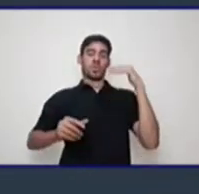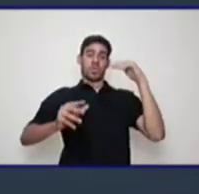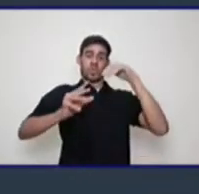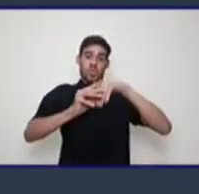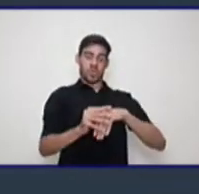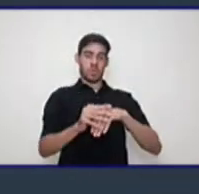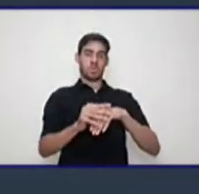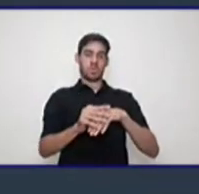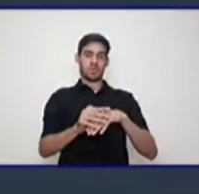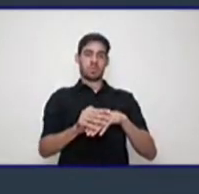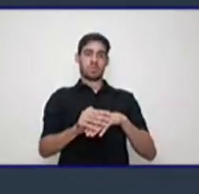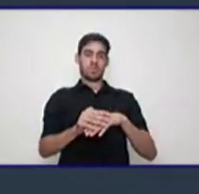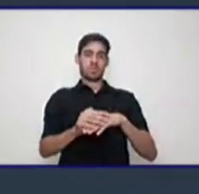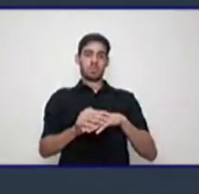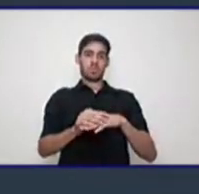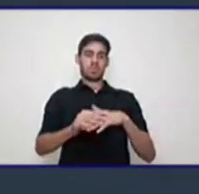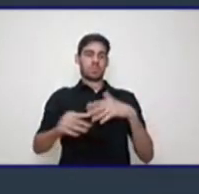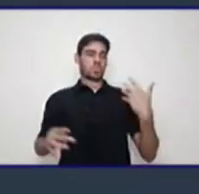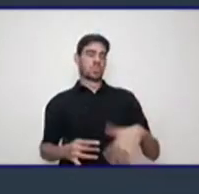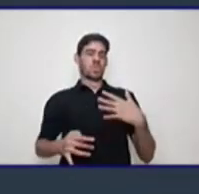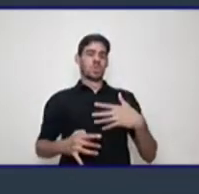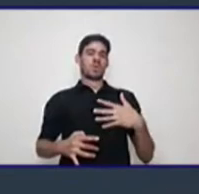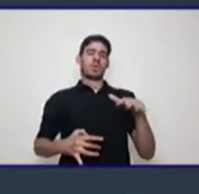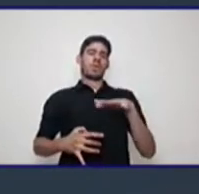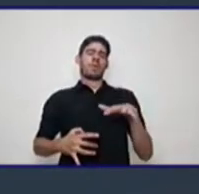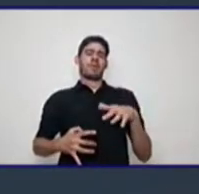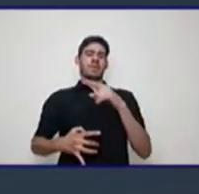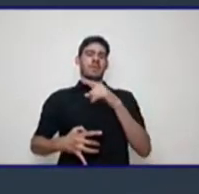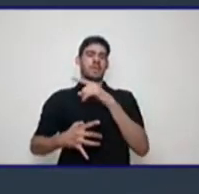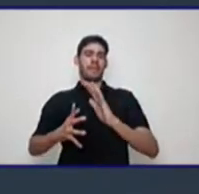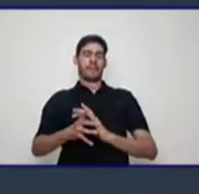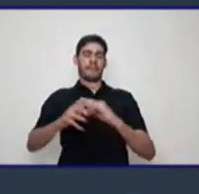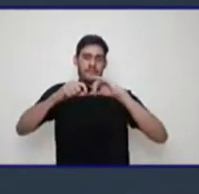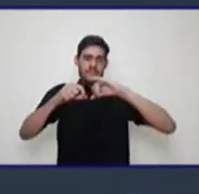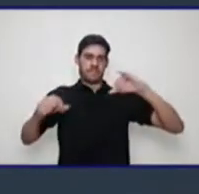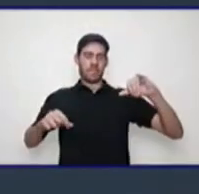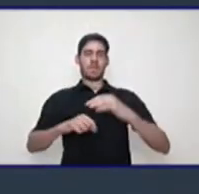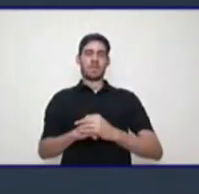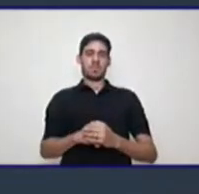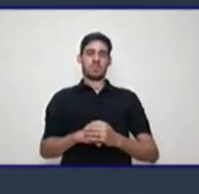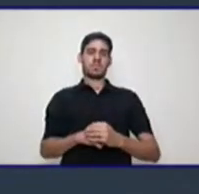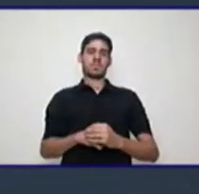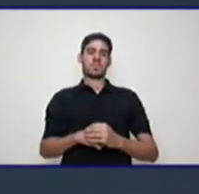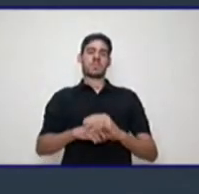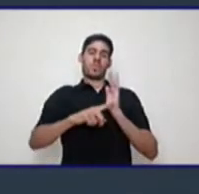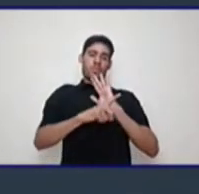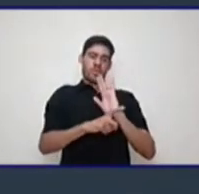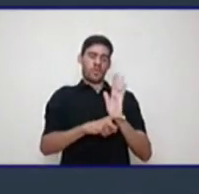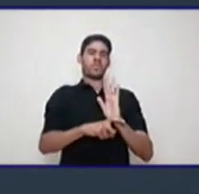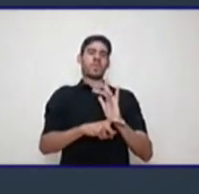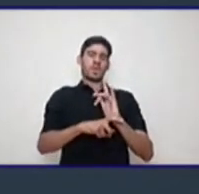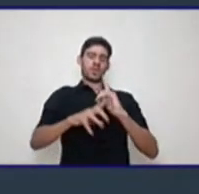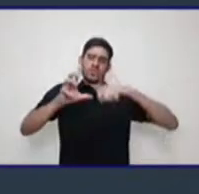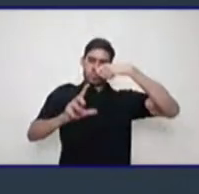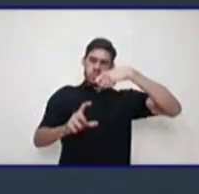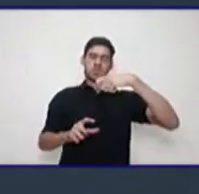em que o alvo das nefastas e odiosas declarações, houve um vídeo gravado e a